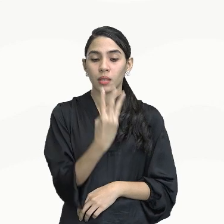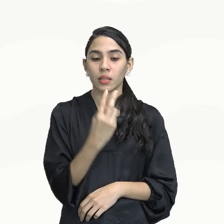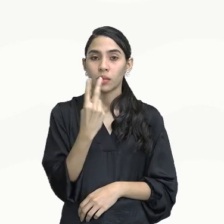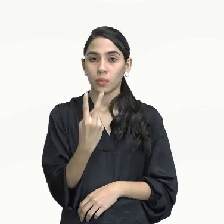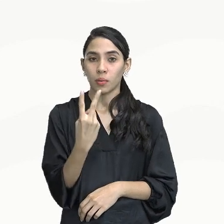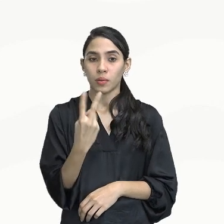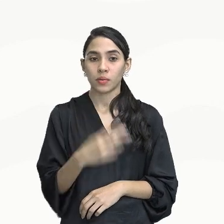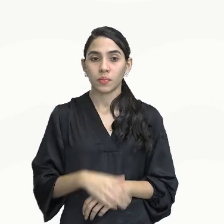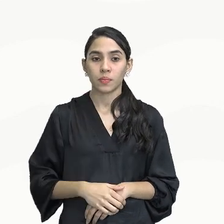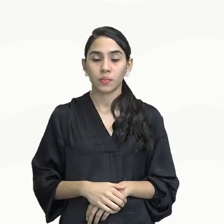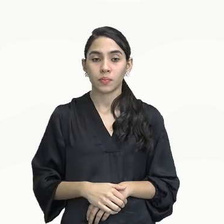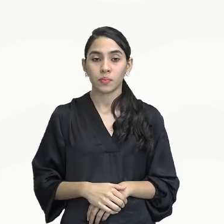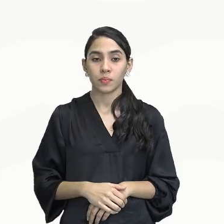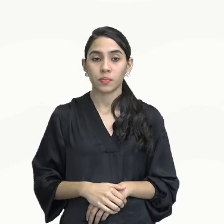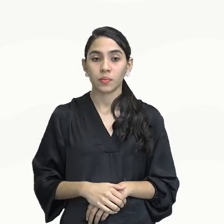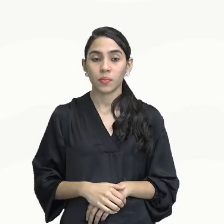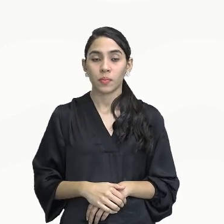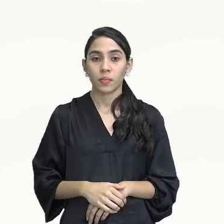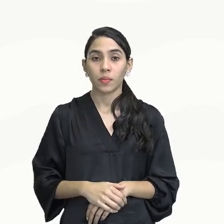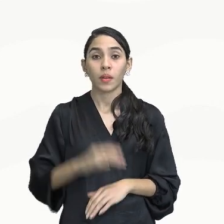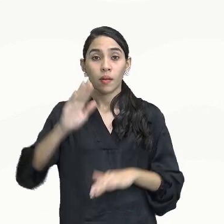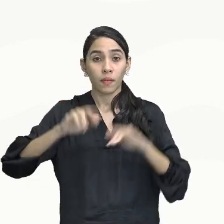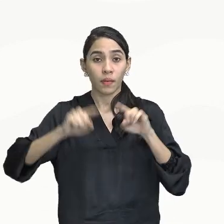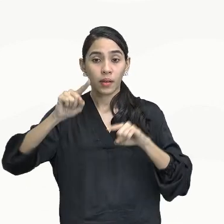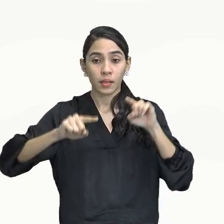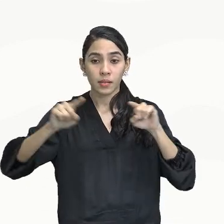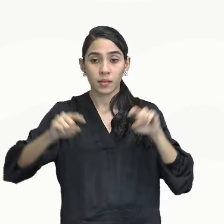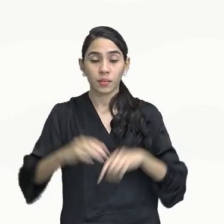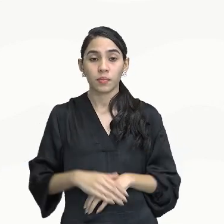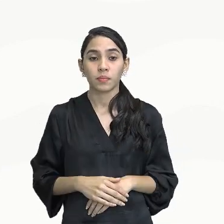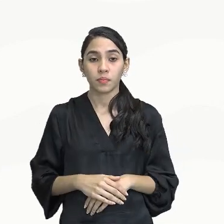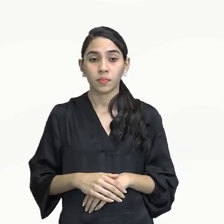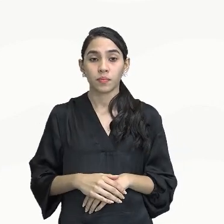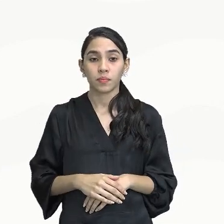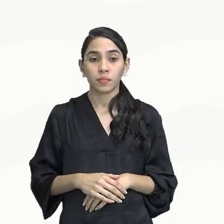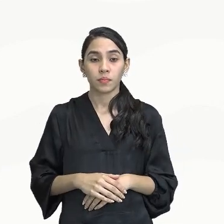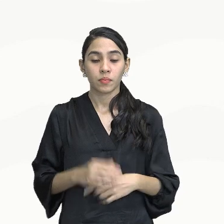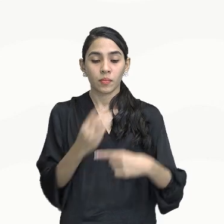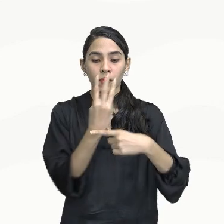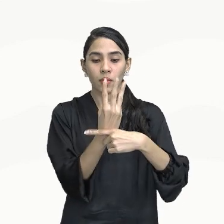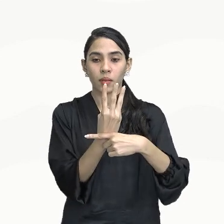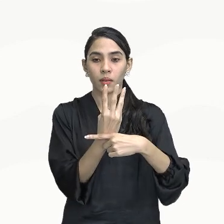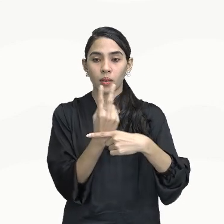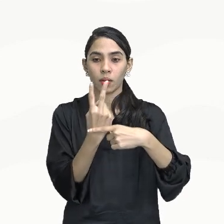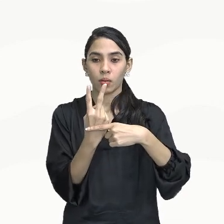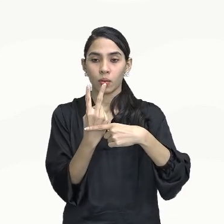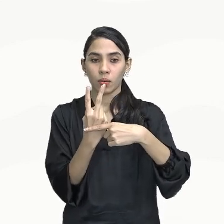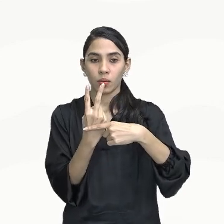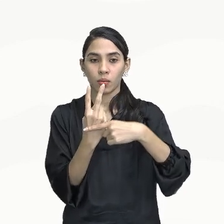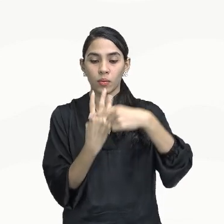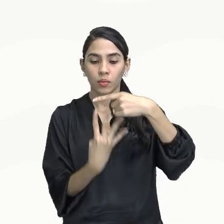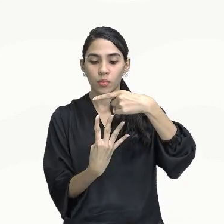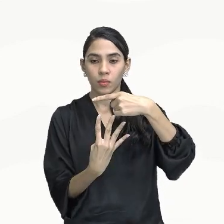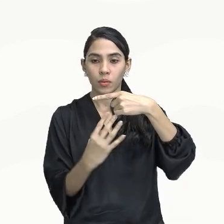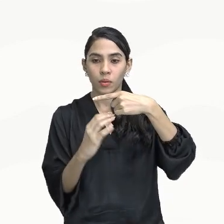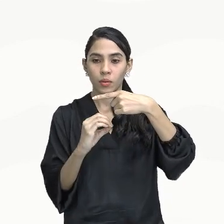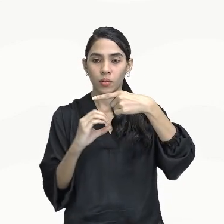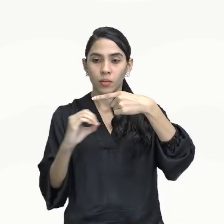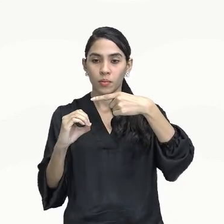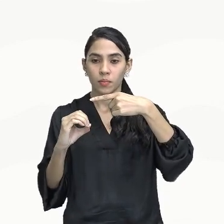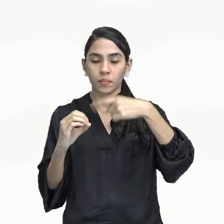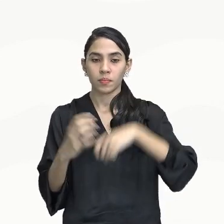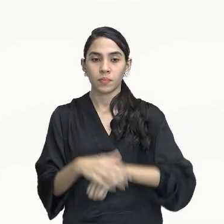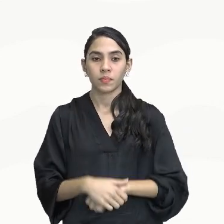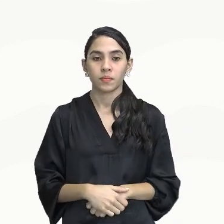32, que é a variação, sobre o valor do PIB no ano 0 para o país A, que é